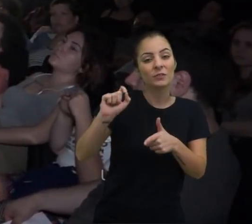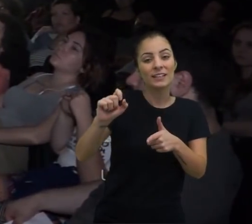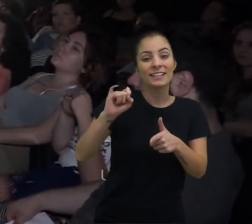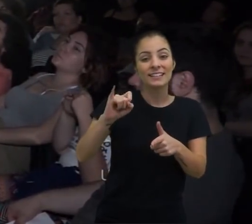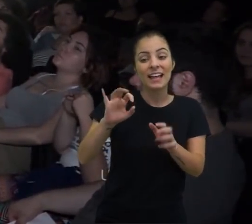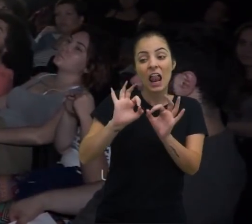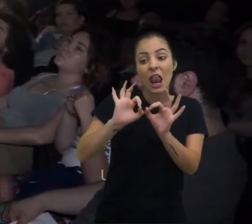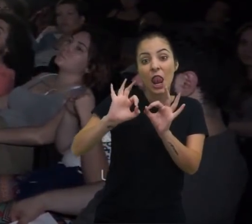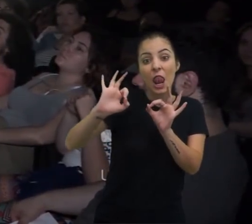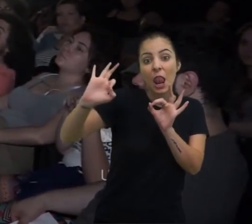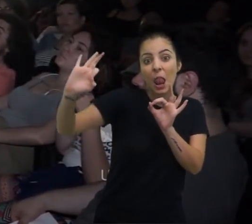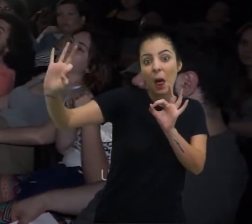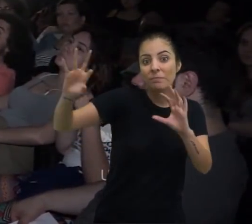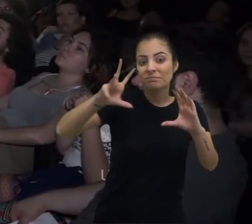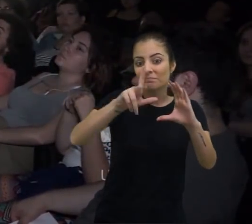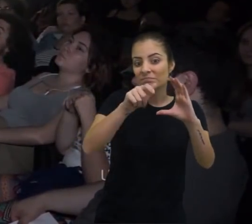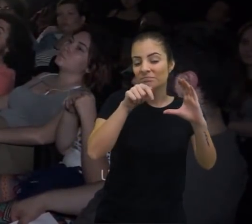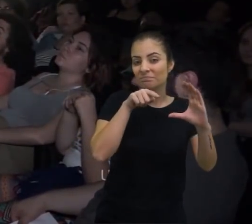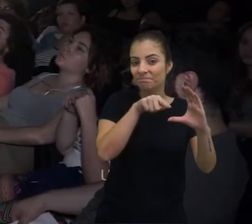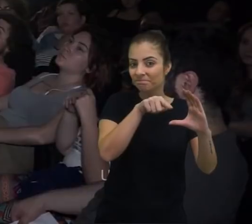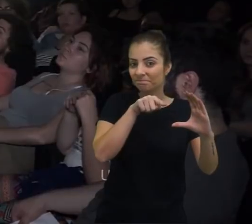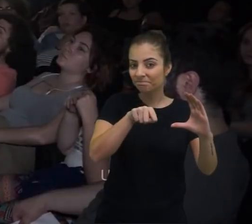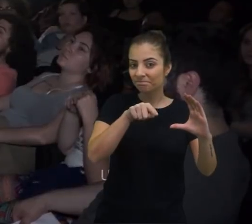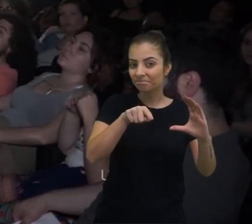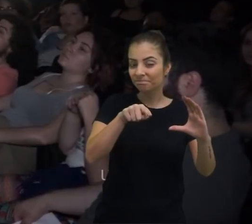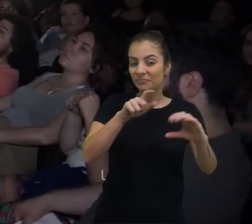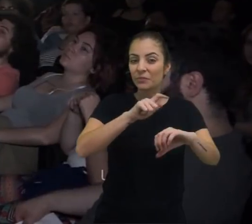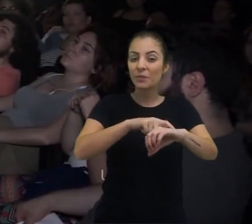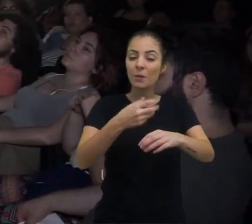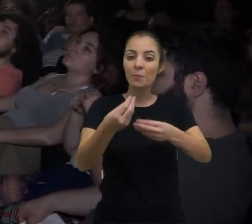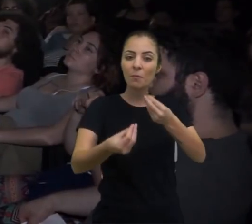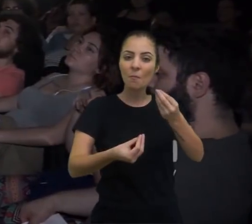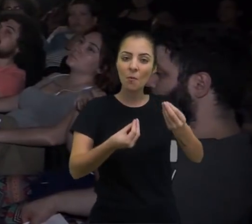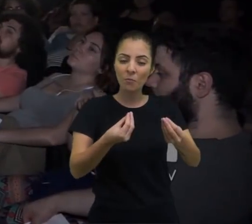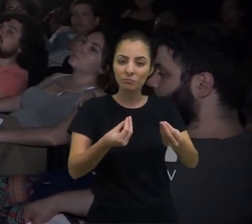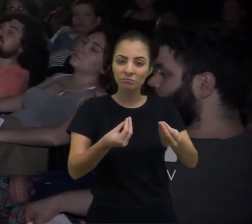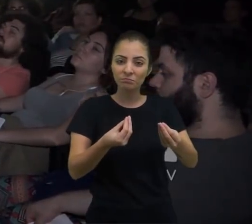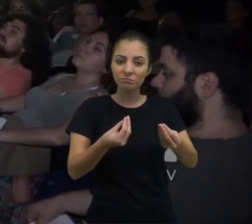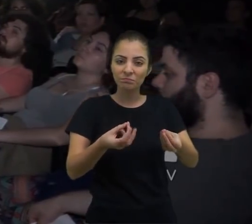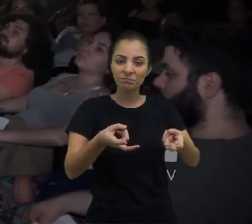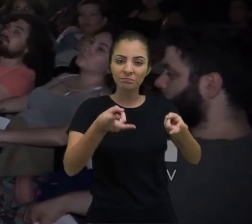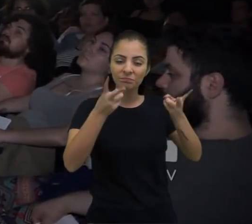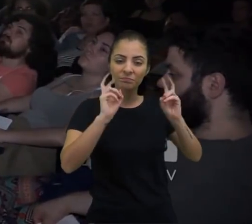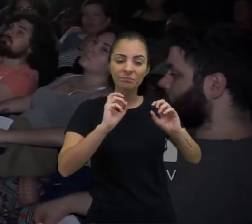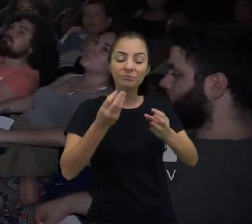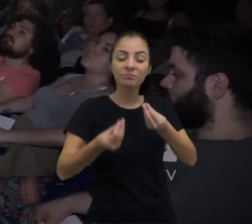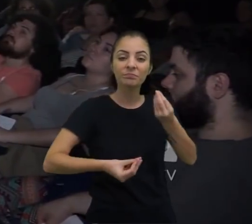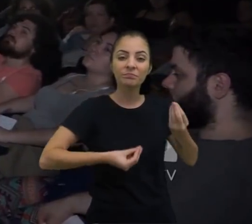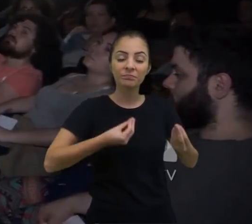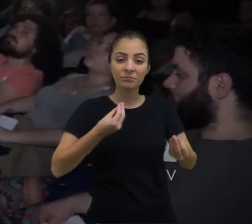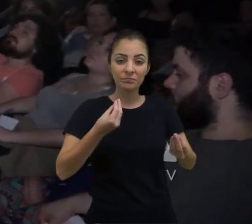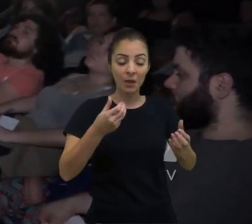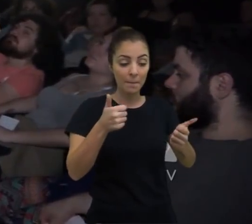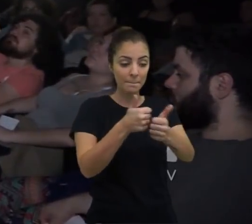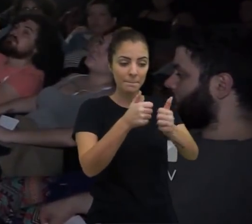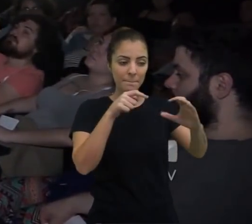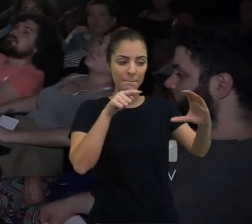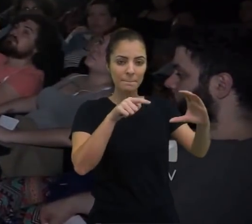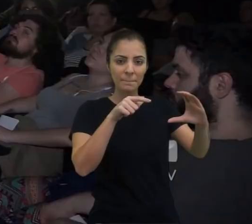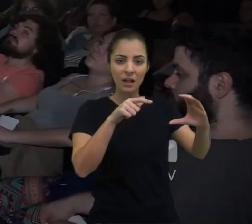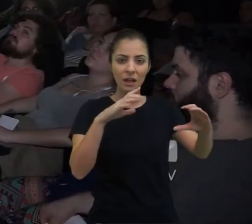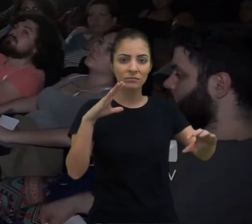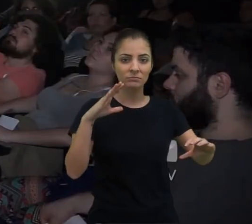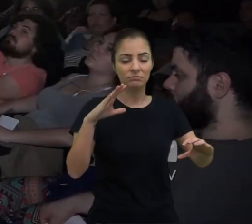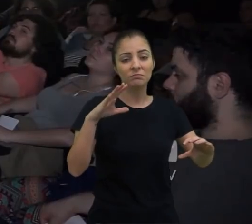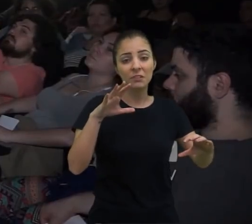de eventos vai ver que o tempo para aquela pessoa, os eventos ali perto do horizonte de eventos, vão parecer que estão acontecendo em